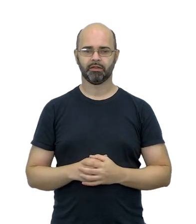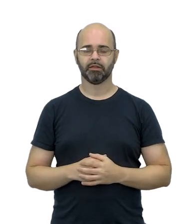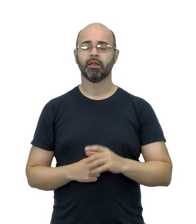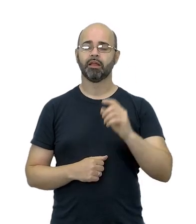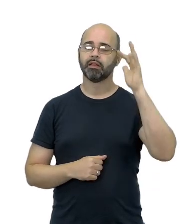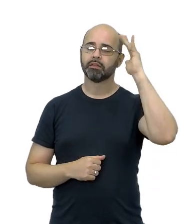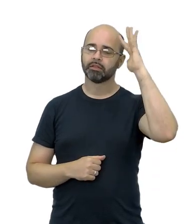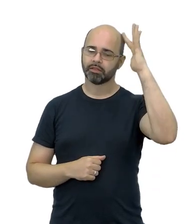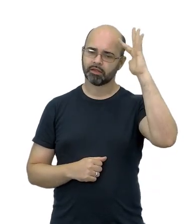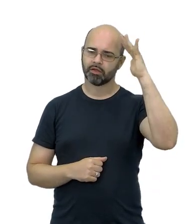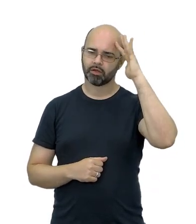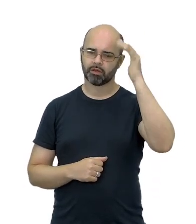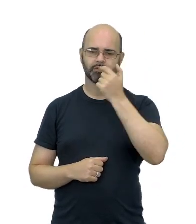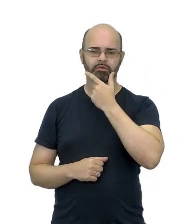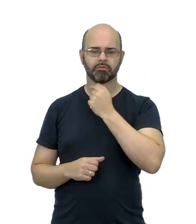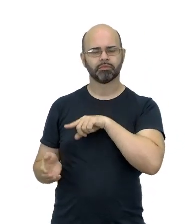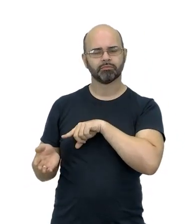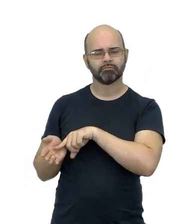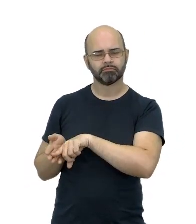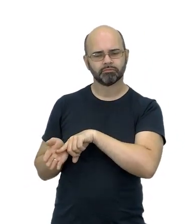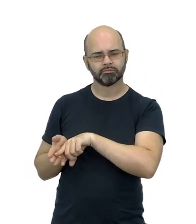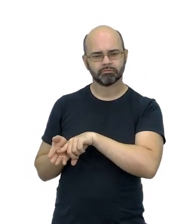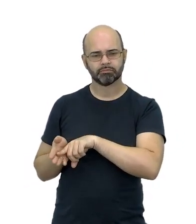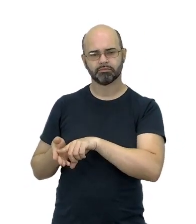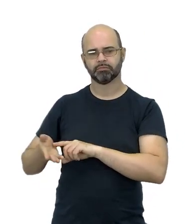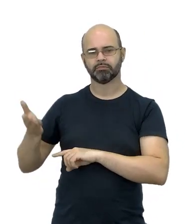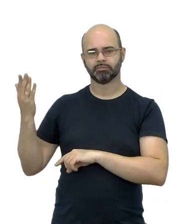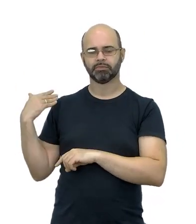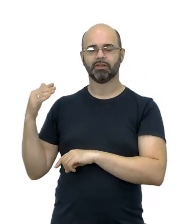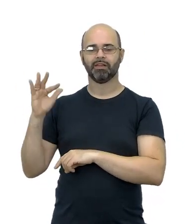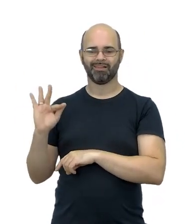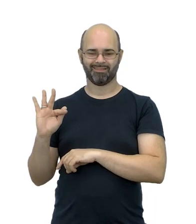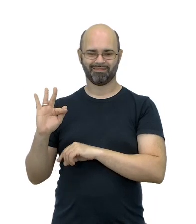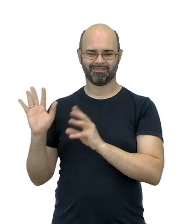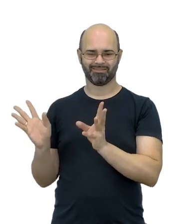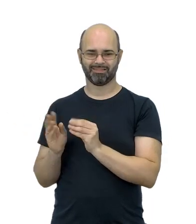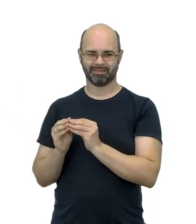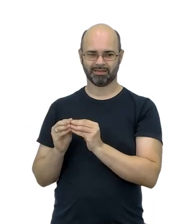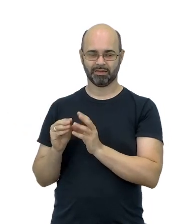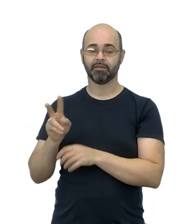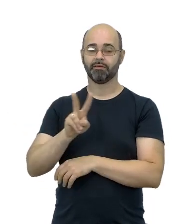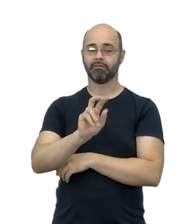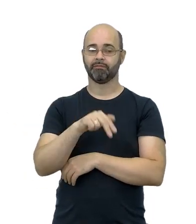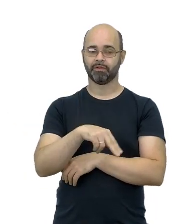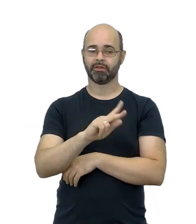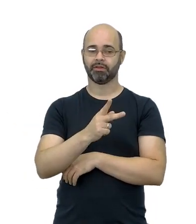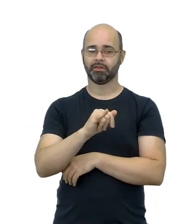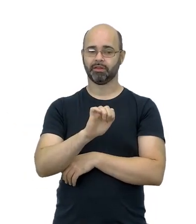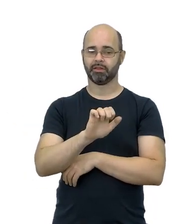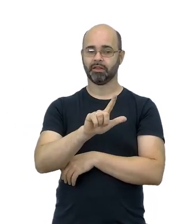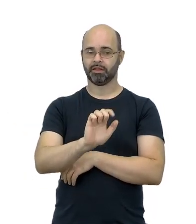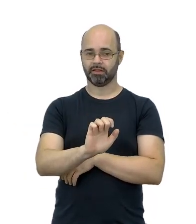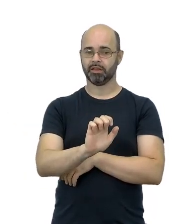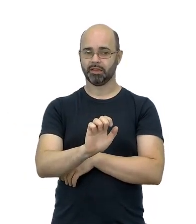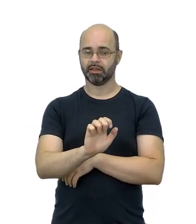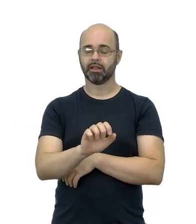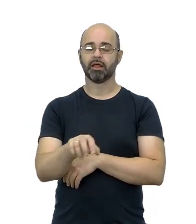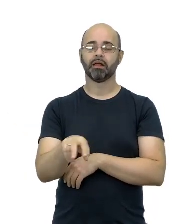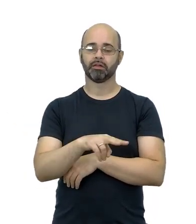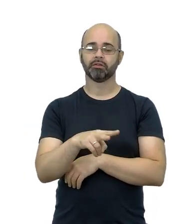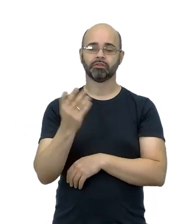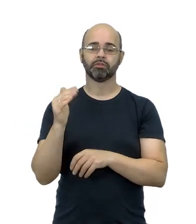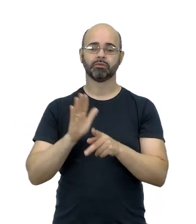teóricos, pesquisadores que foram orientados por Freudenthal, ou seja, o casal Van Hille é um casal